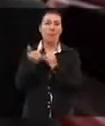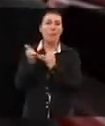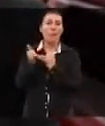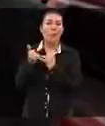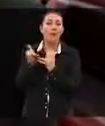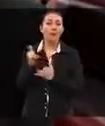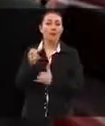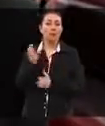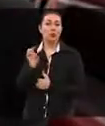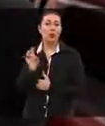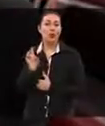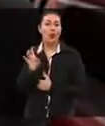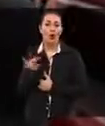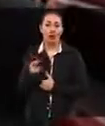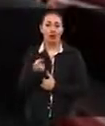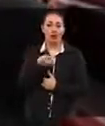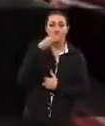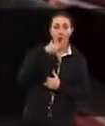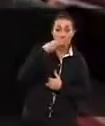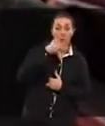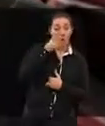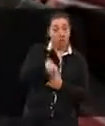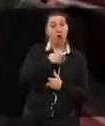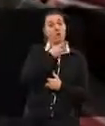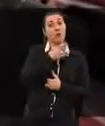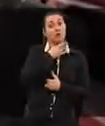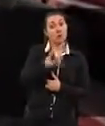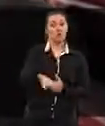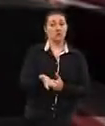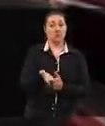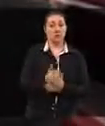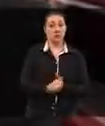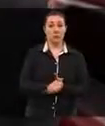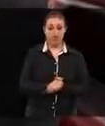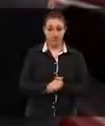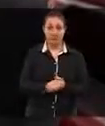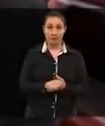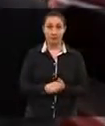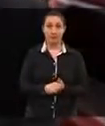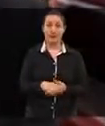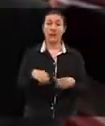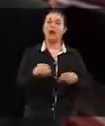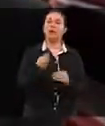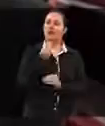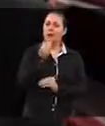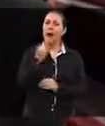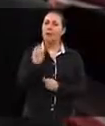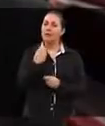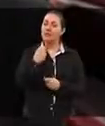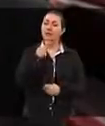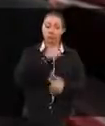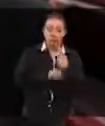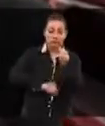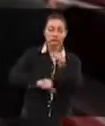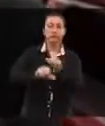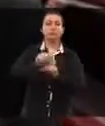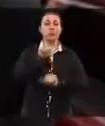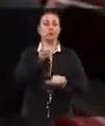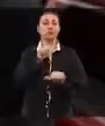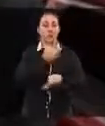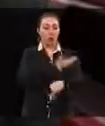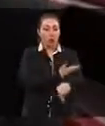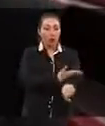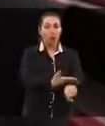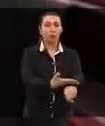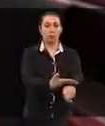mesmo, como se fosse uma dependência por drogas, porque a gente sabe que o açúcar é um vício, né? Então a gente tem que fazer, obviamente, que mudar esses